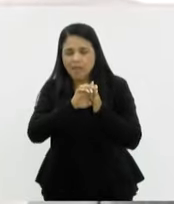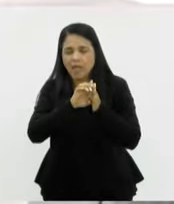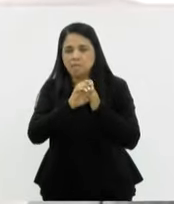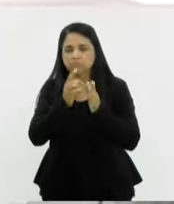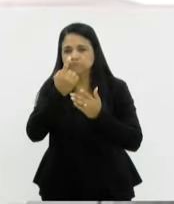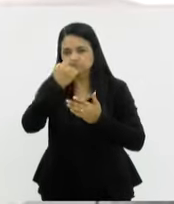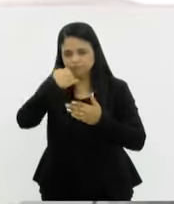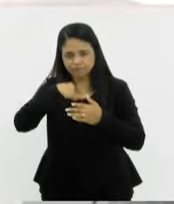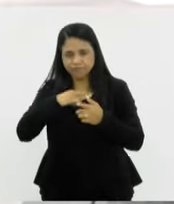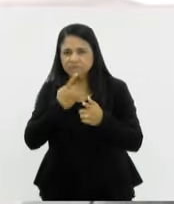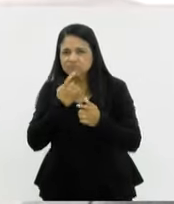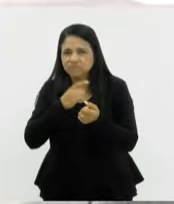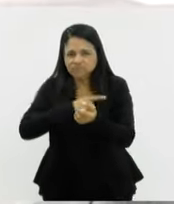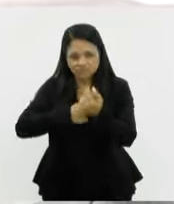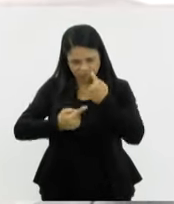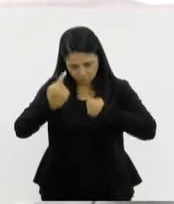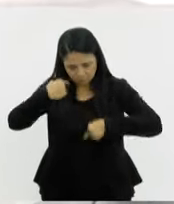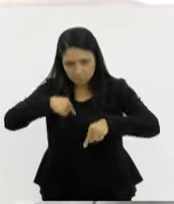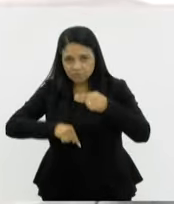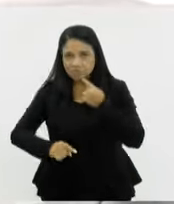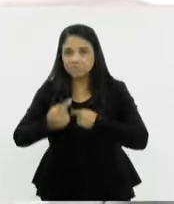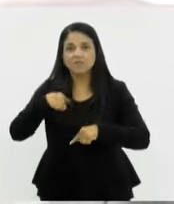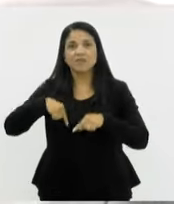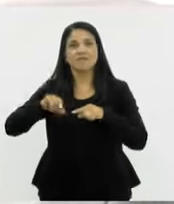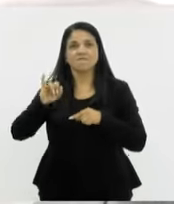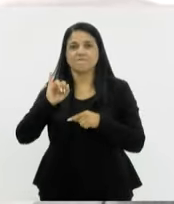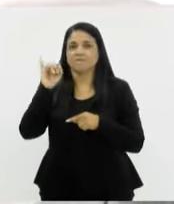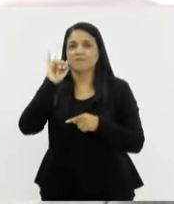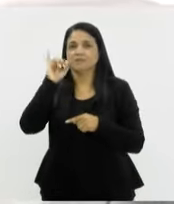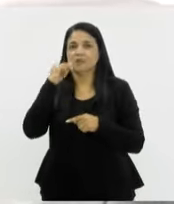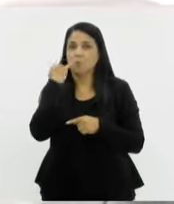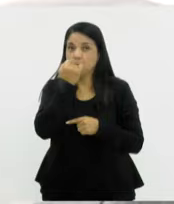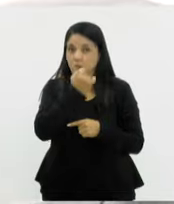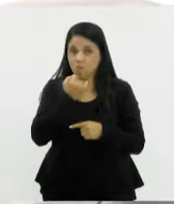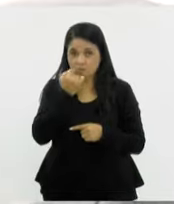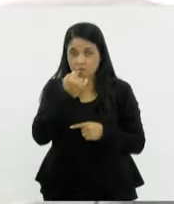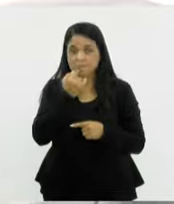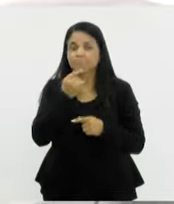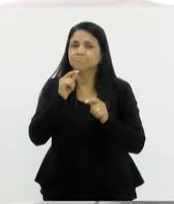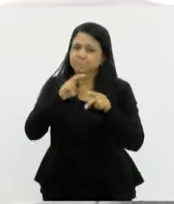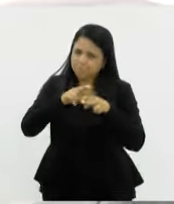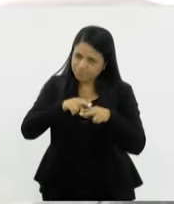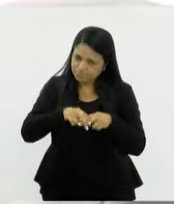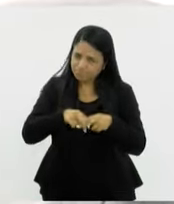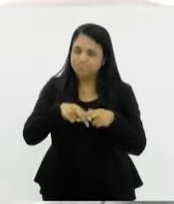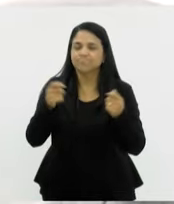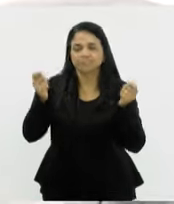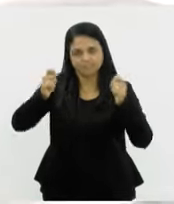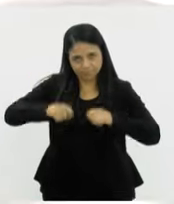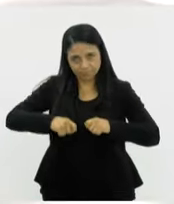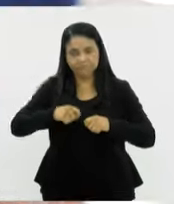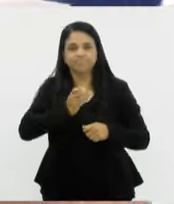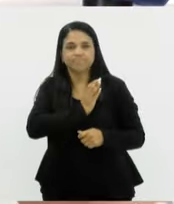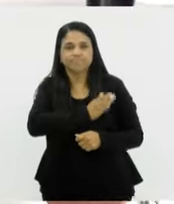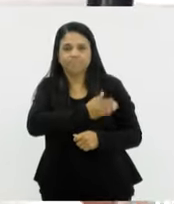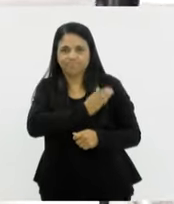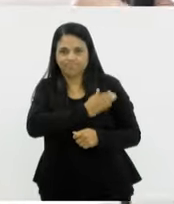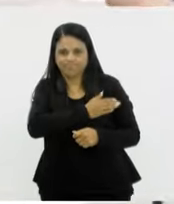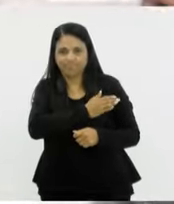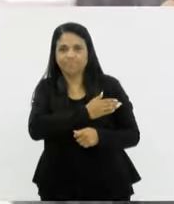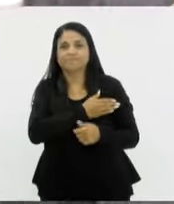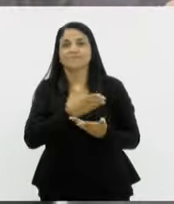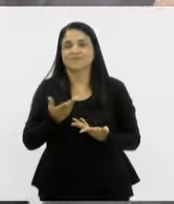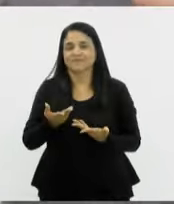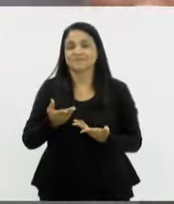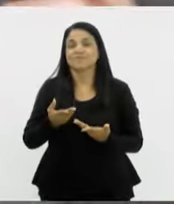sanguínea, através de qualquer infecção que possa ter o foco na boca, pode realmente causar uma endocardite bacteriana. Obrigado pela